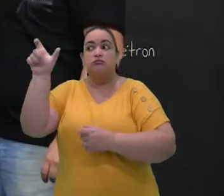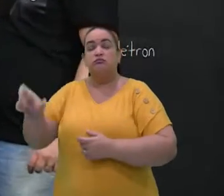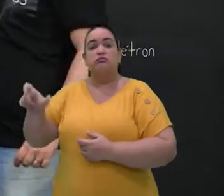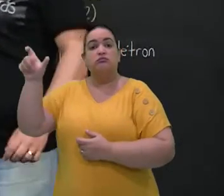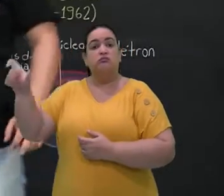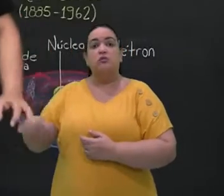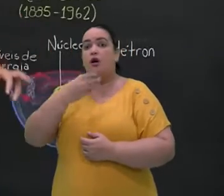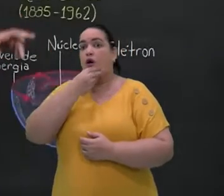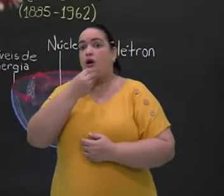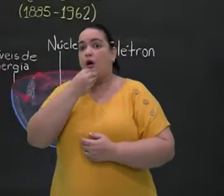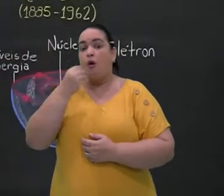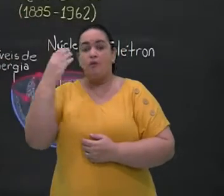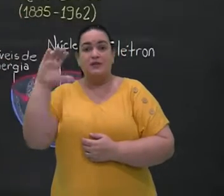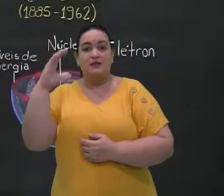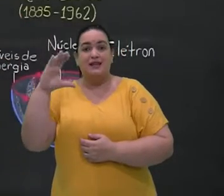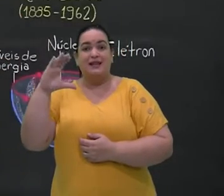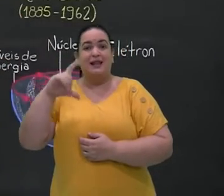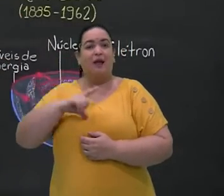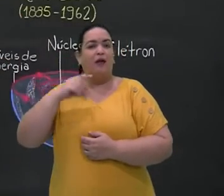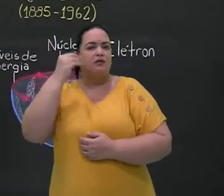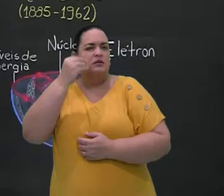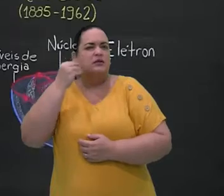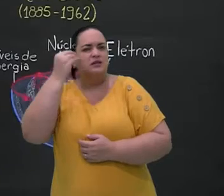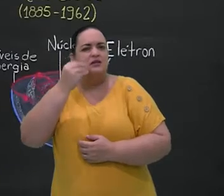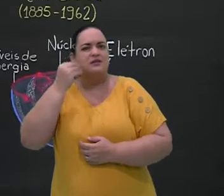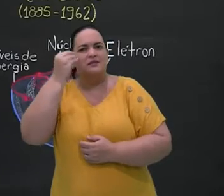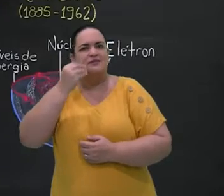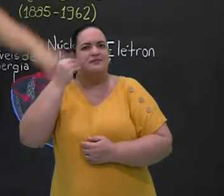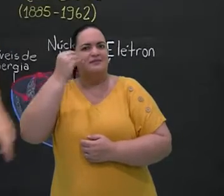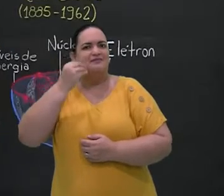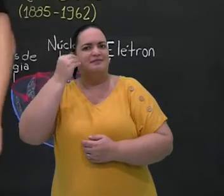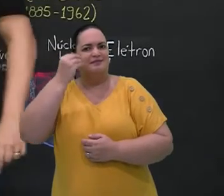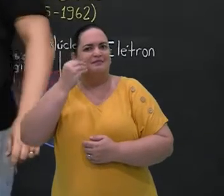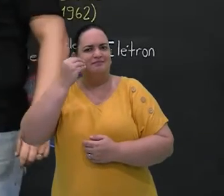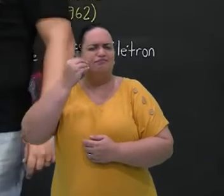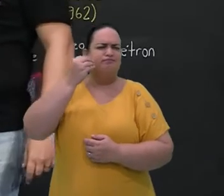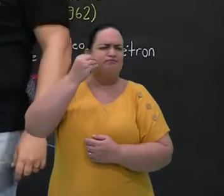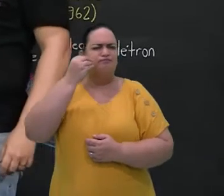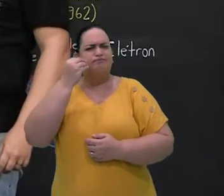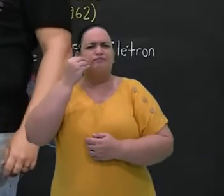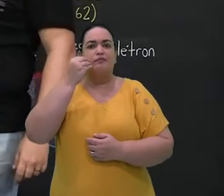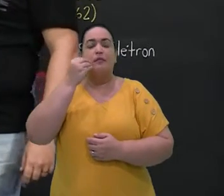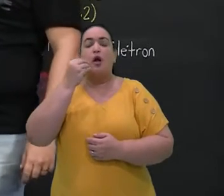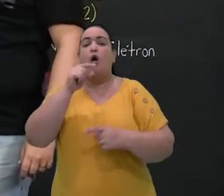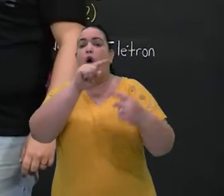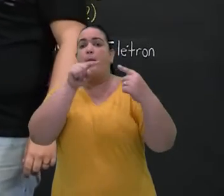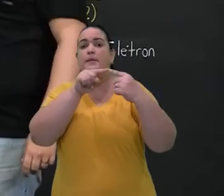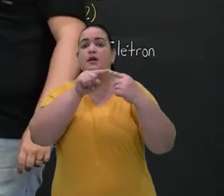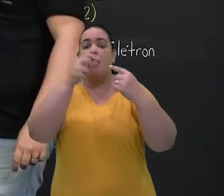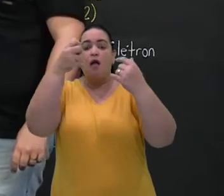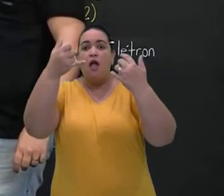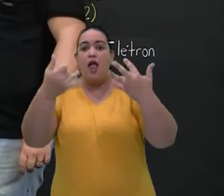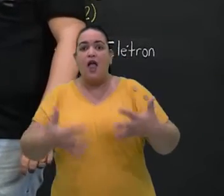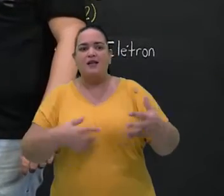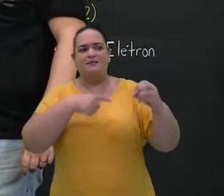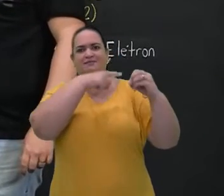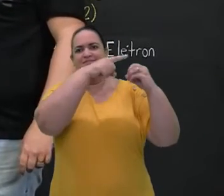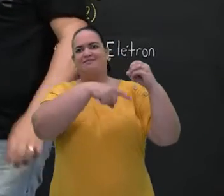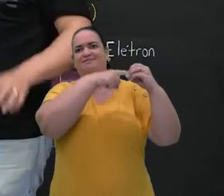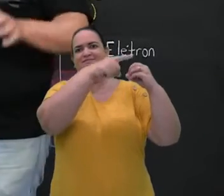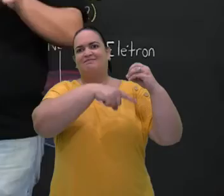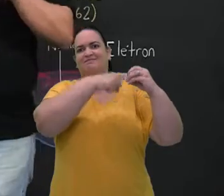na experimentação feita por cientistas para explicar como é o